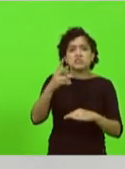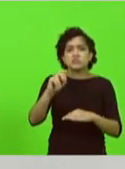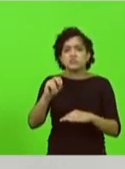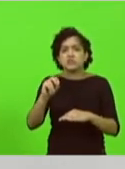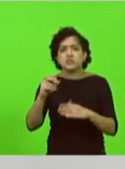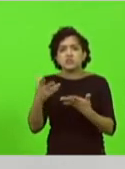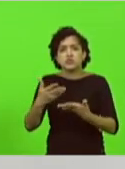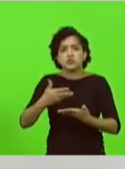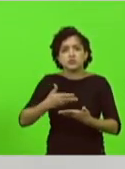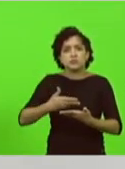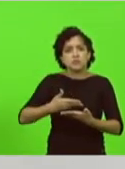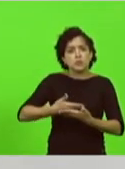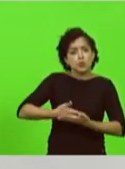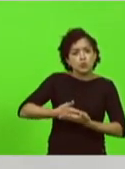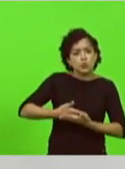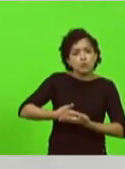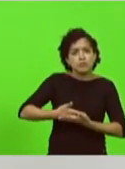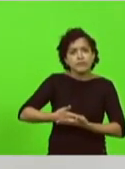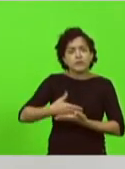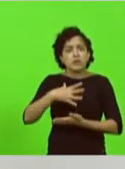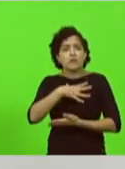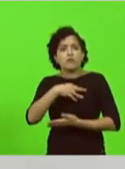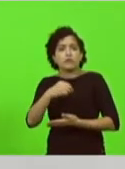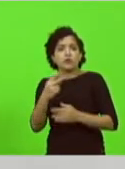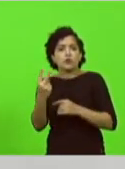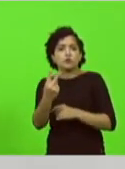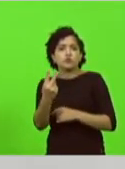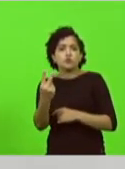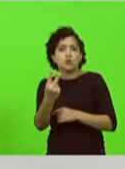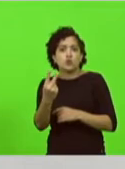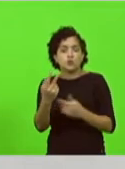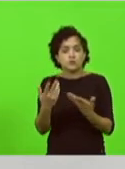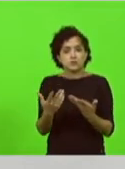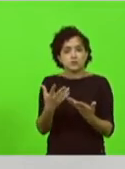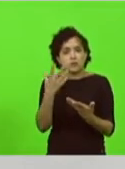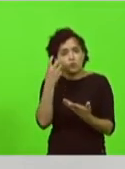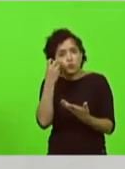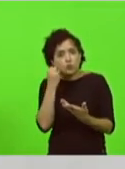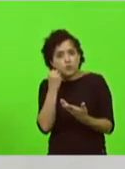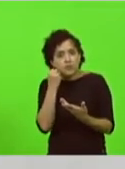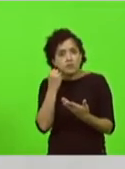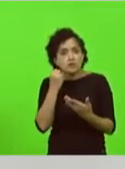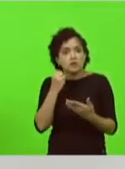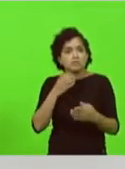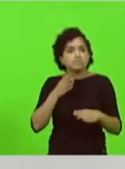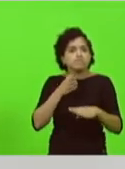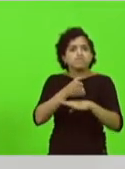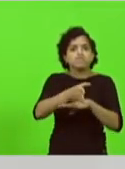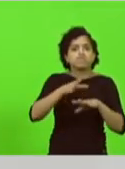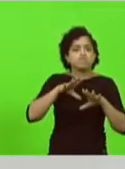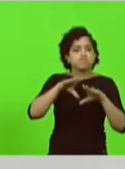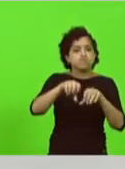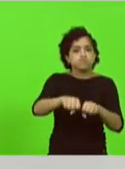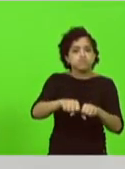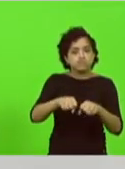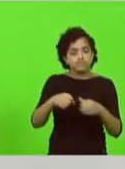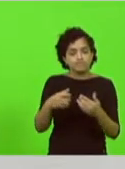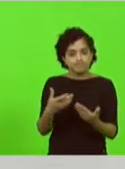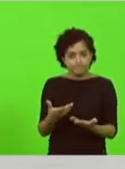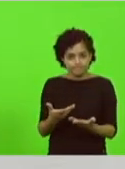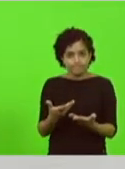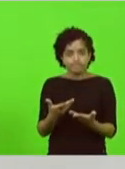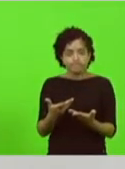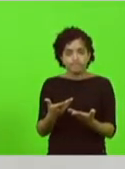com um filho de 6 e um outro filho de 1 ano na caminha, o sujeito arromba a porta, entra